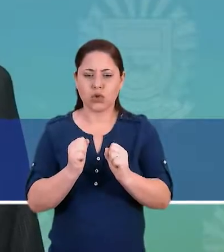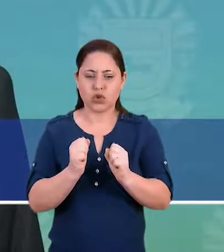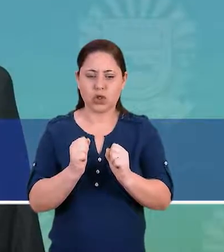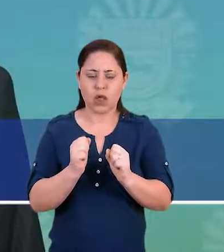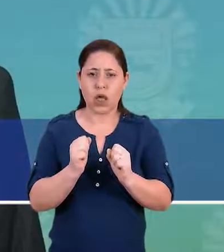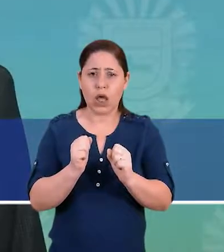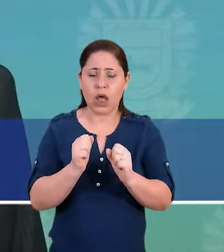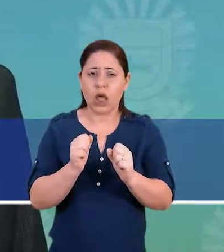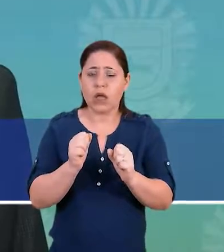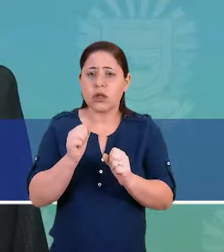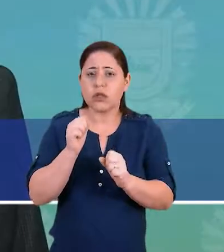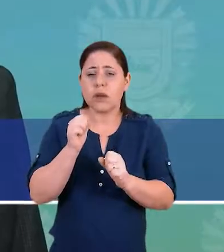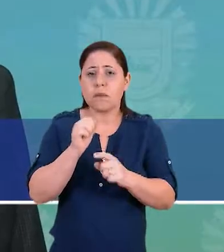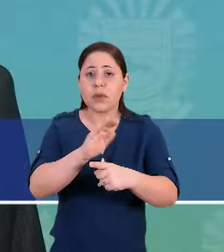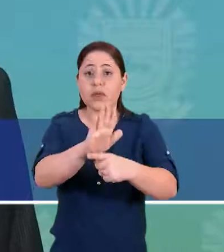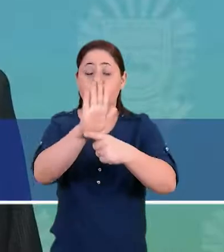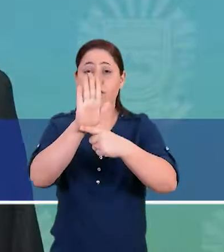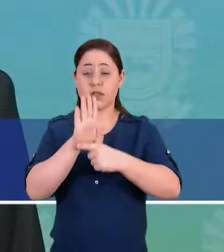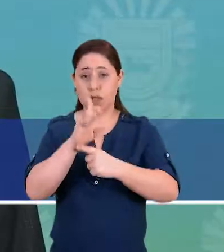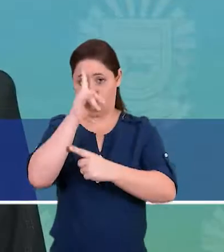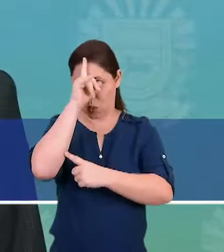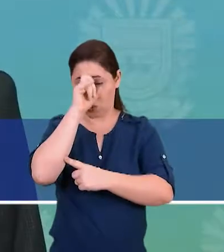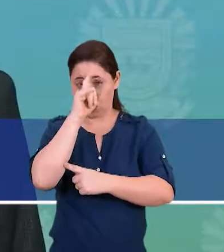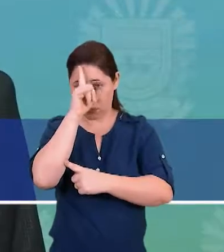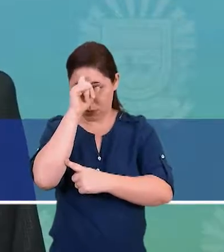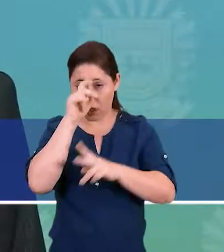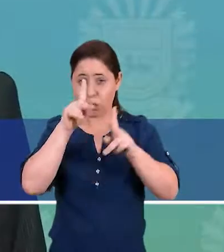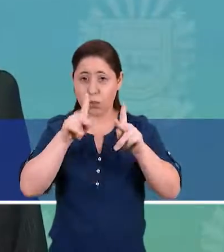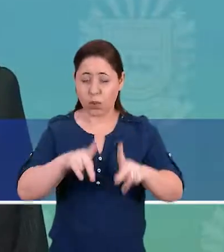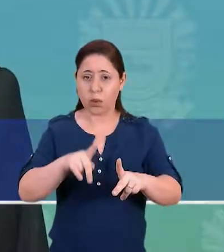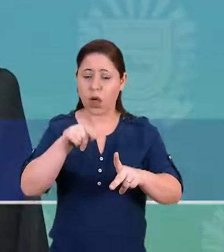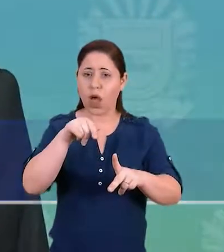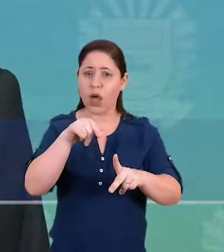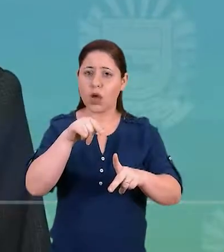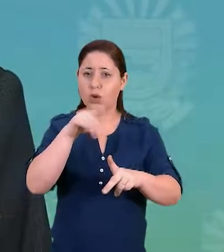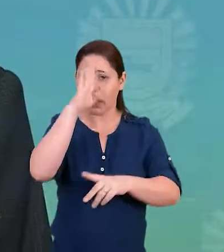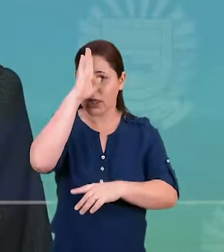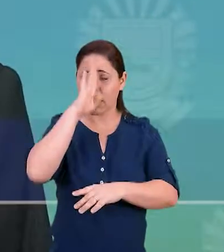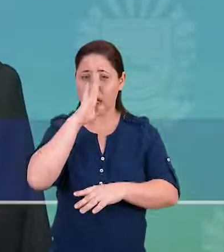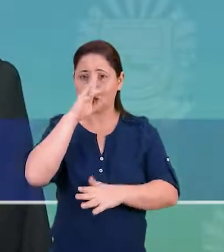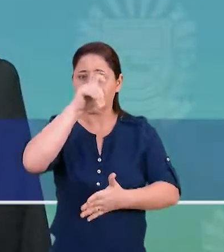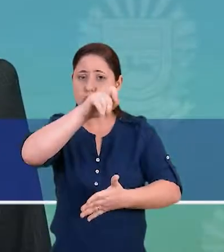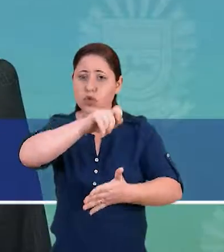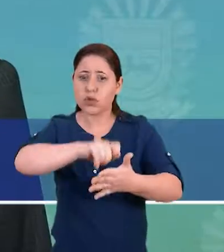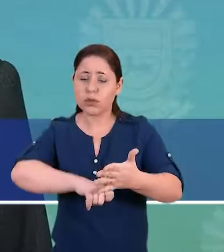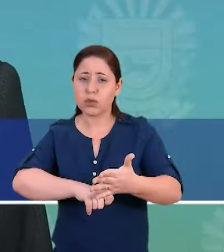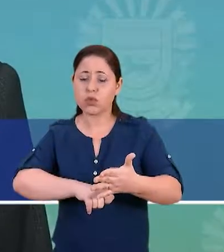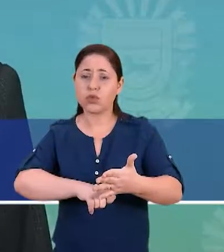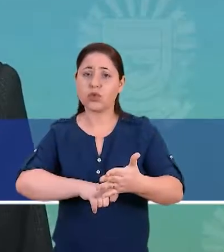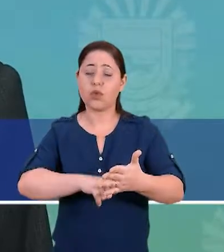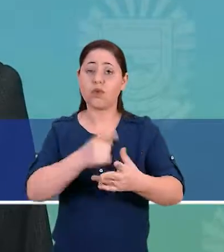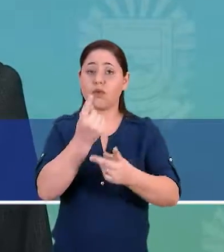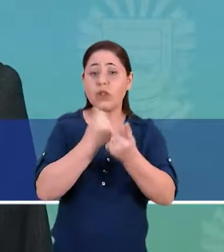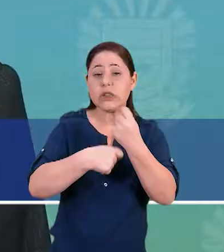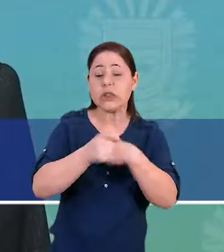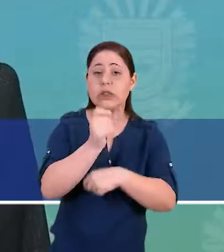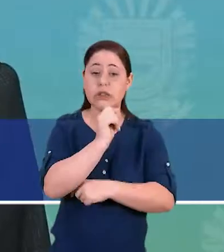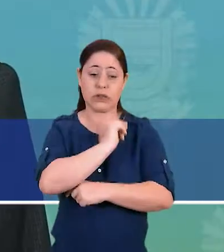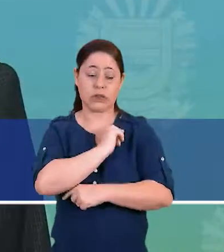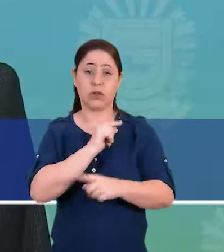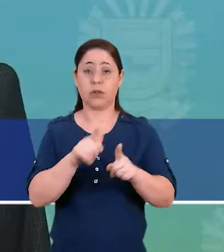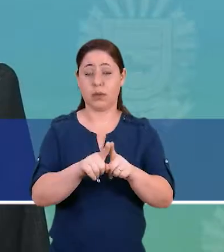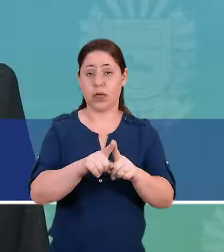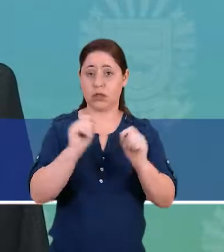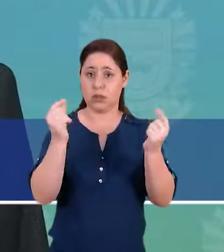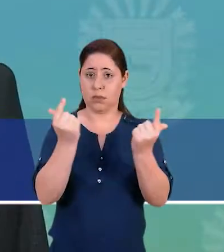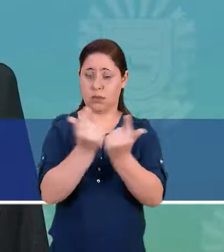o caixa dos hospitais públicos seria justamente essa imunidade tributária e fiscal. E a partir do momento que as Assembleias Legislativas